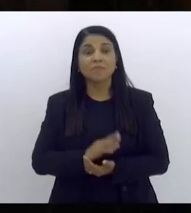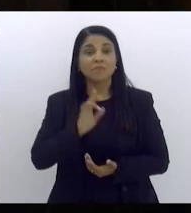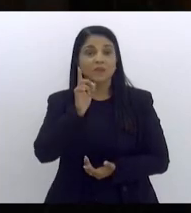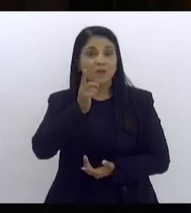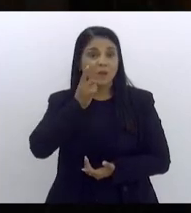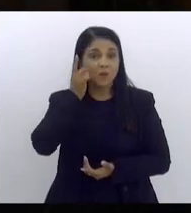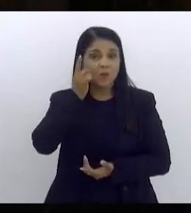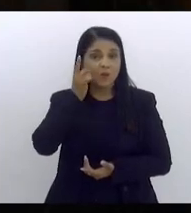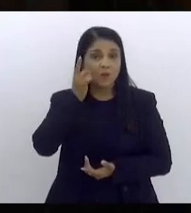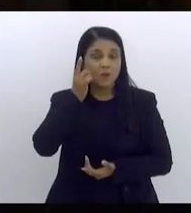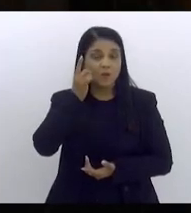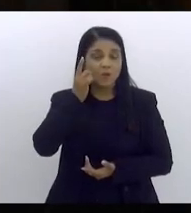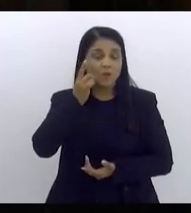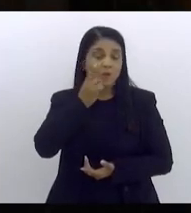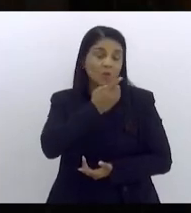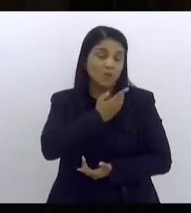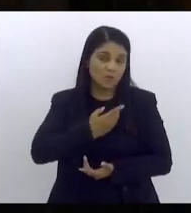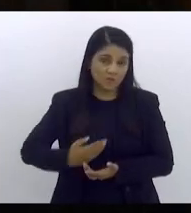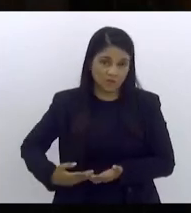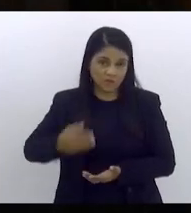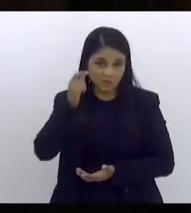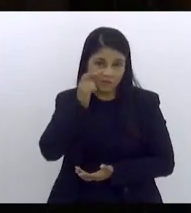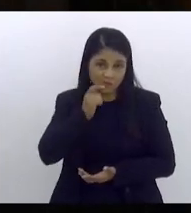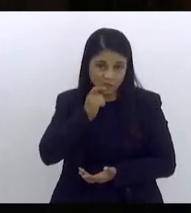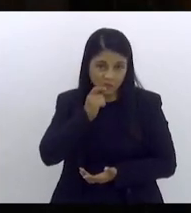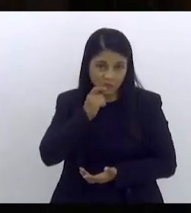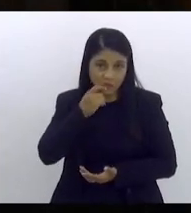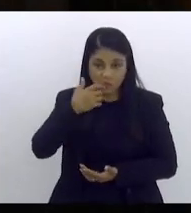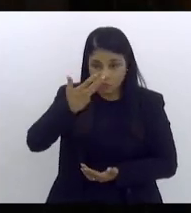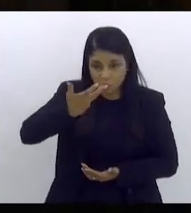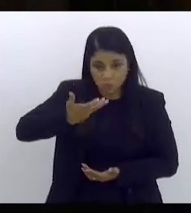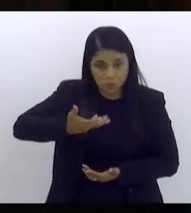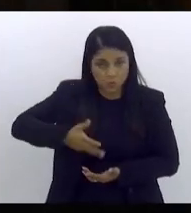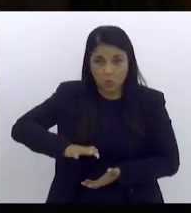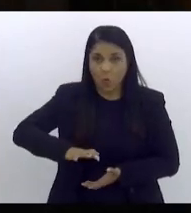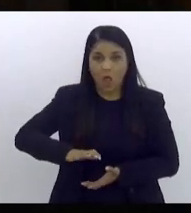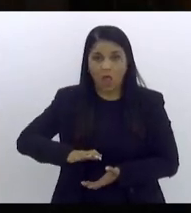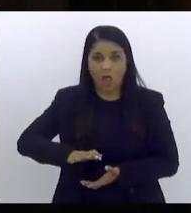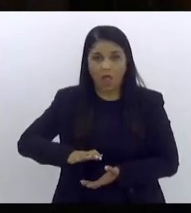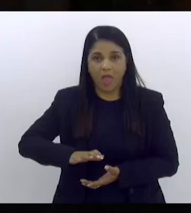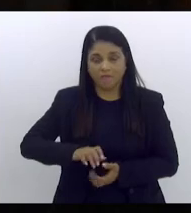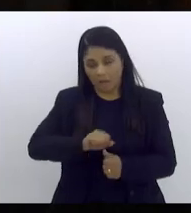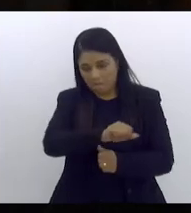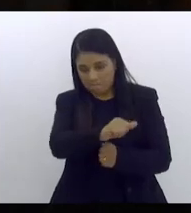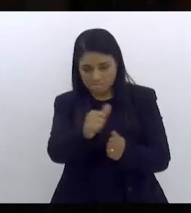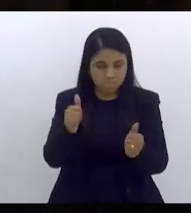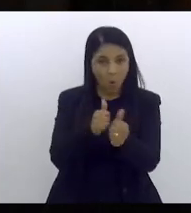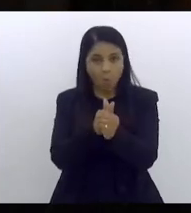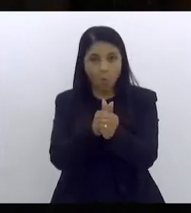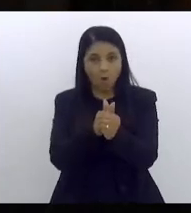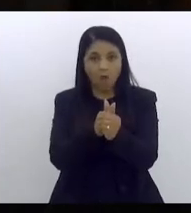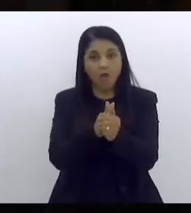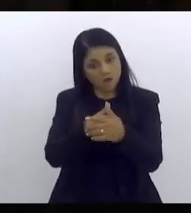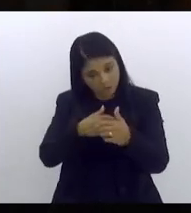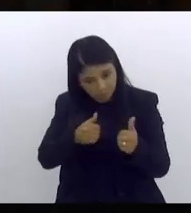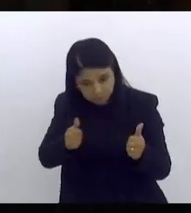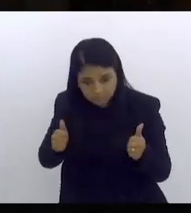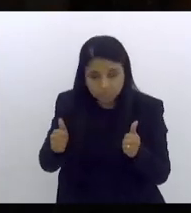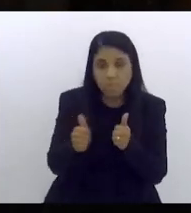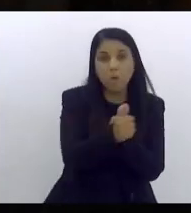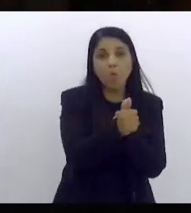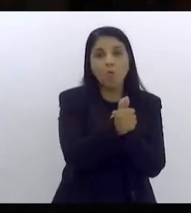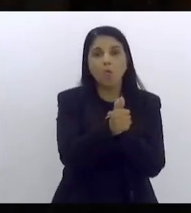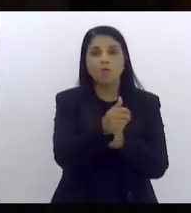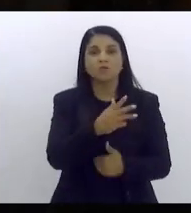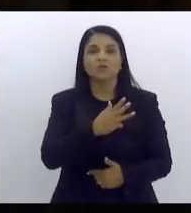Mas o governador Cláudio Castro não quer ficar para trás, quer concorrer e passar o Lula. Vamos